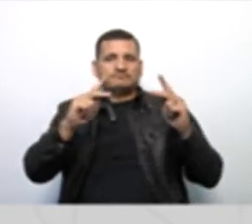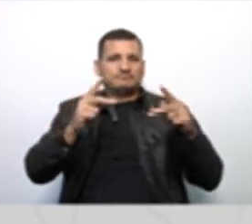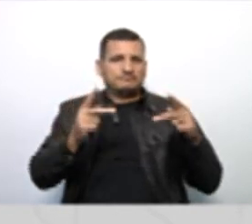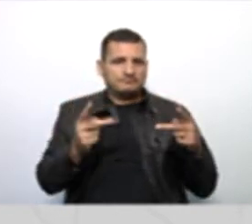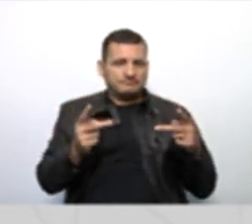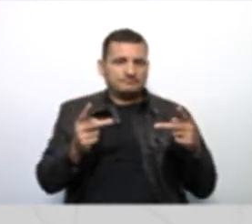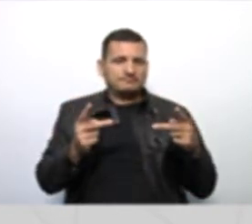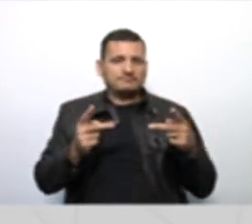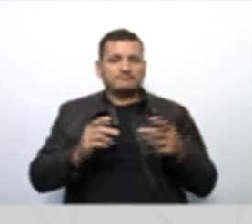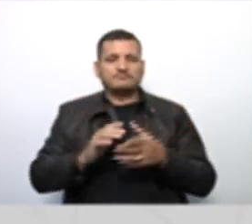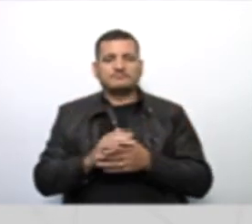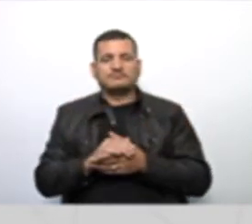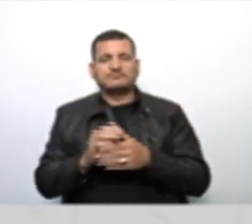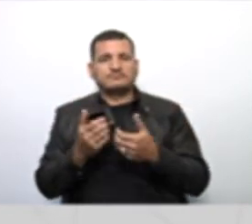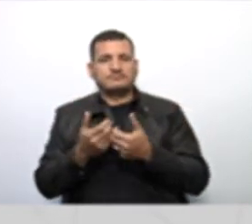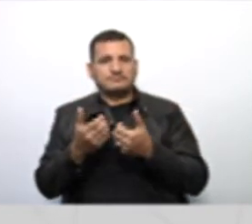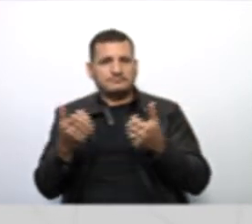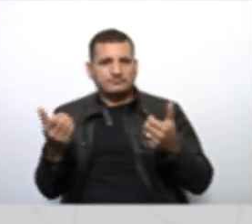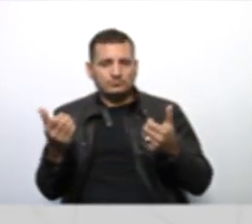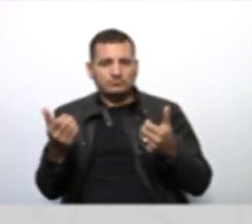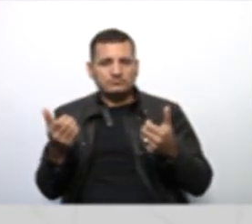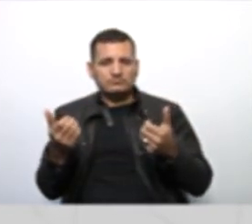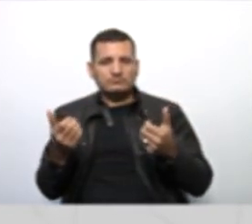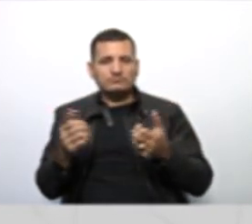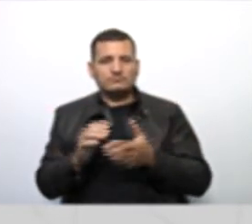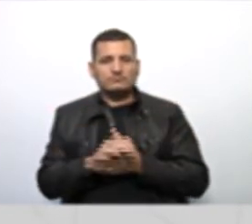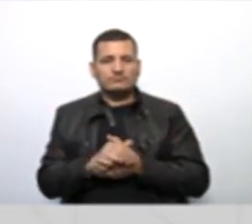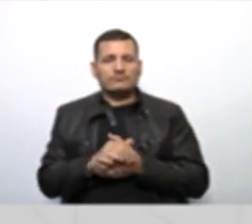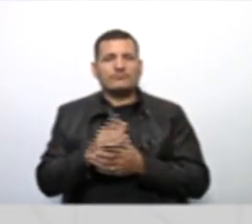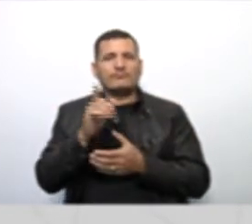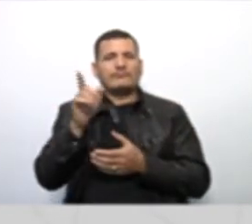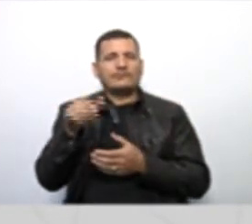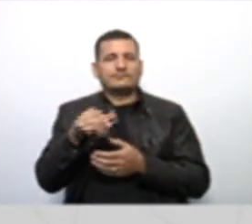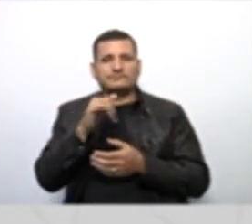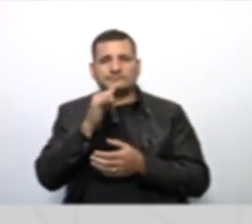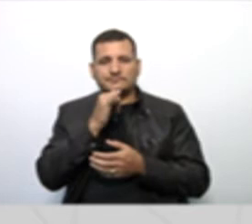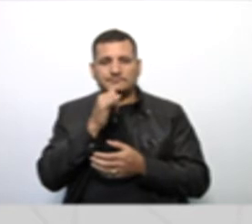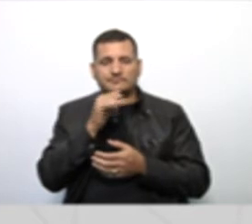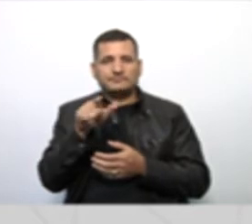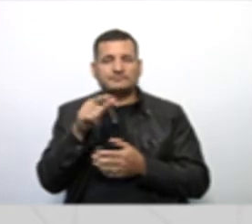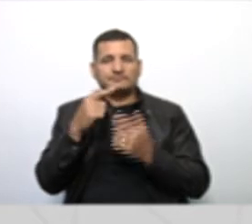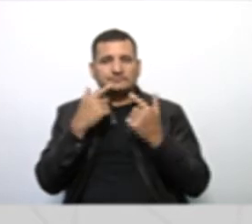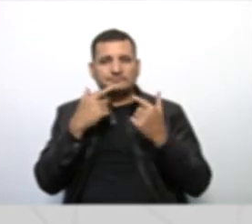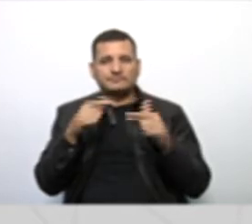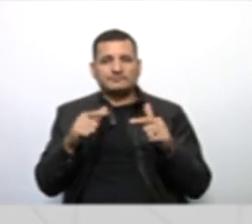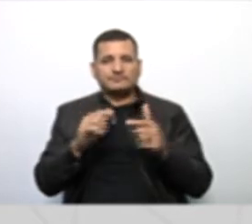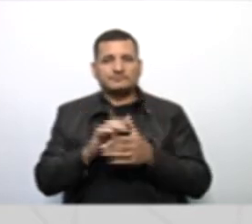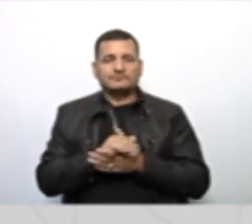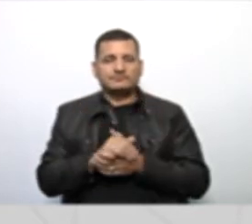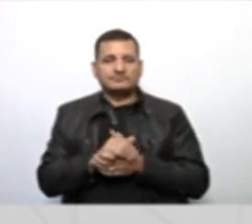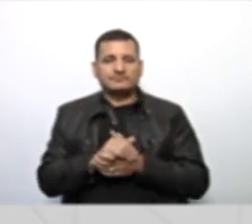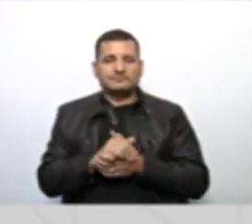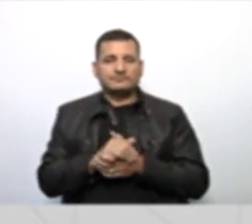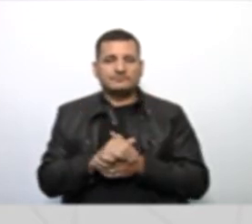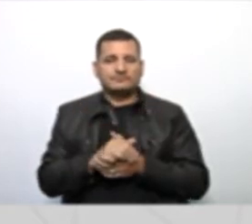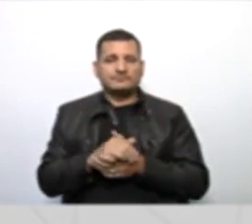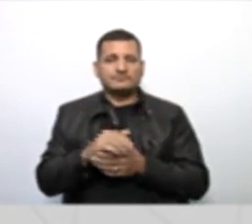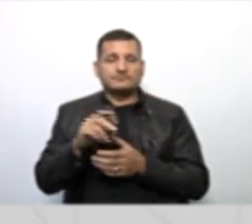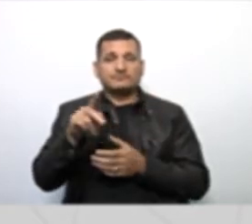o CSS. Então, eles separaram. E aqui tem um exemplo aqui, ó, da linguagem Kivy